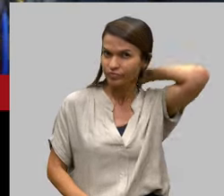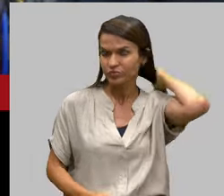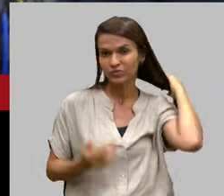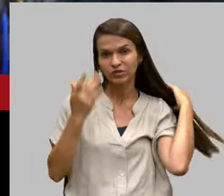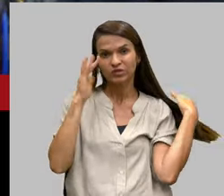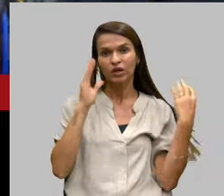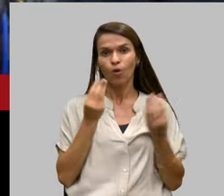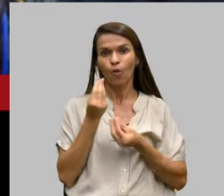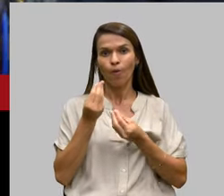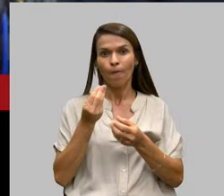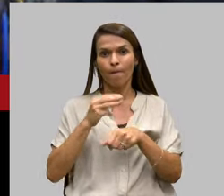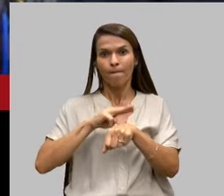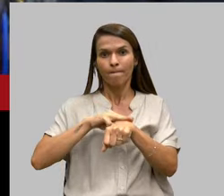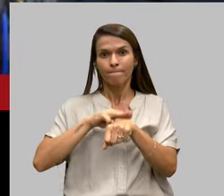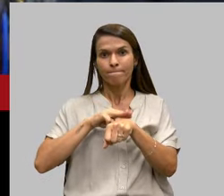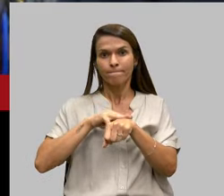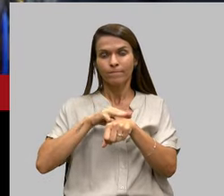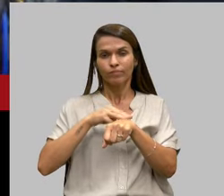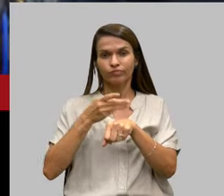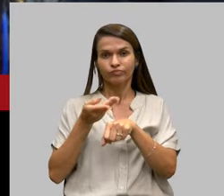prazo aqui